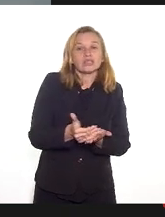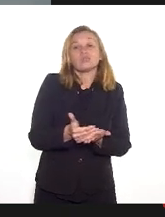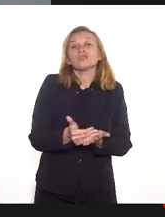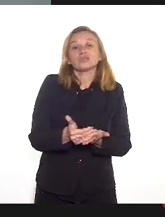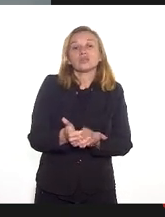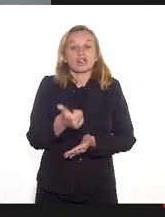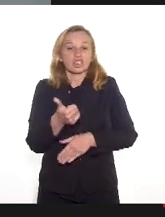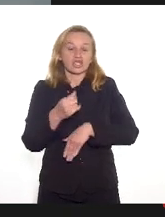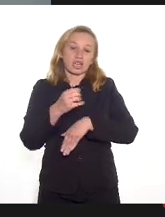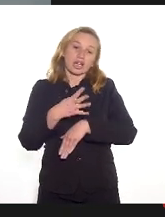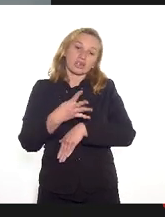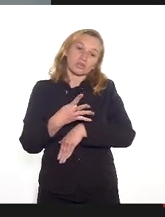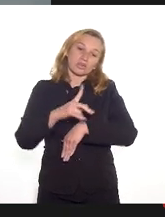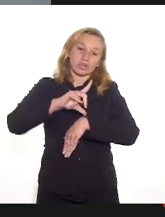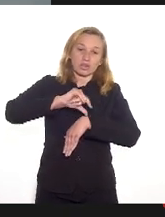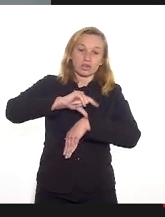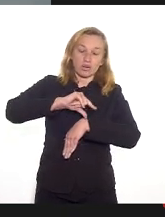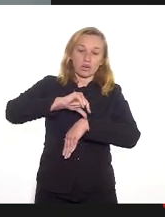às